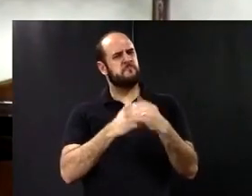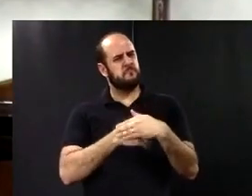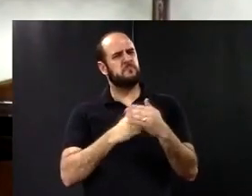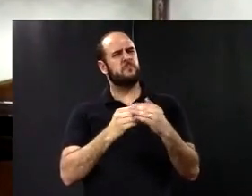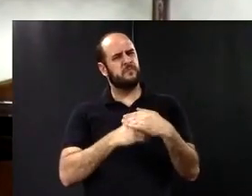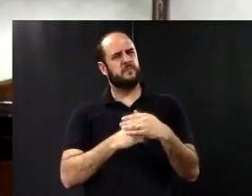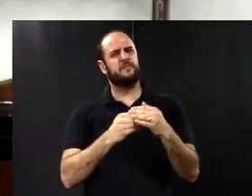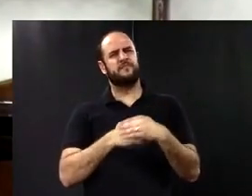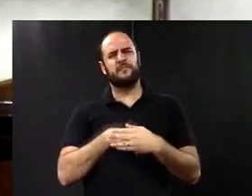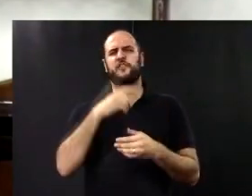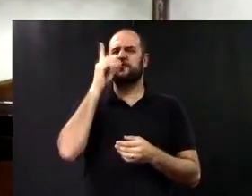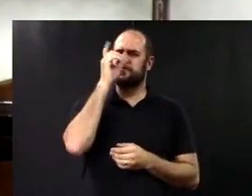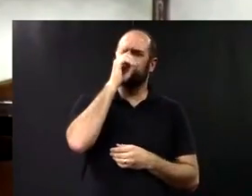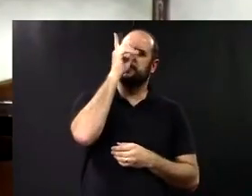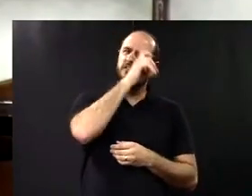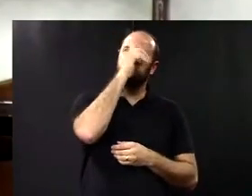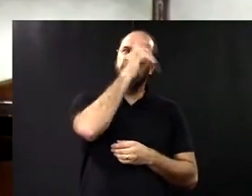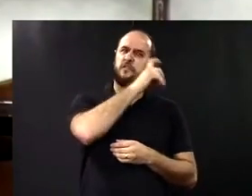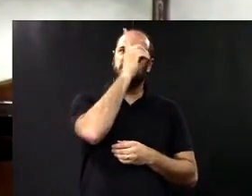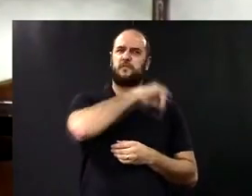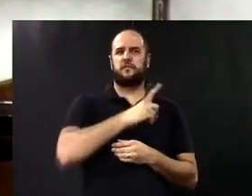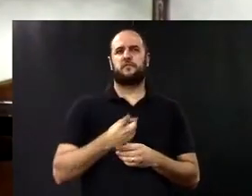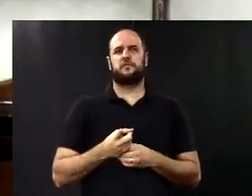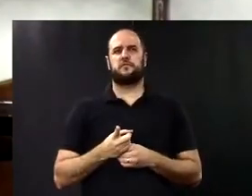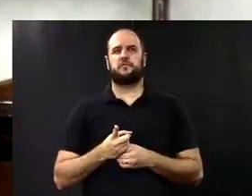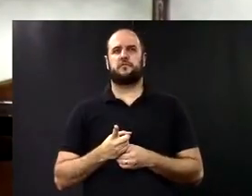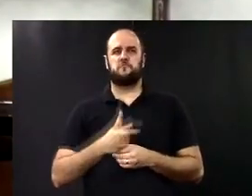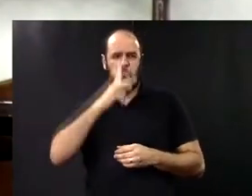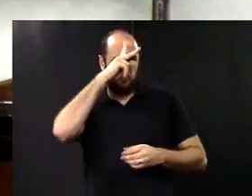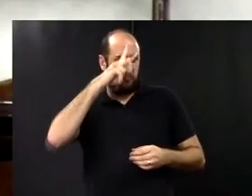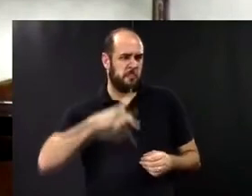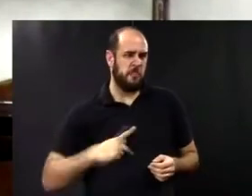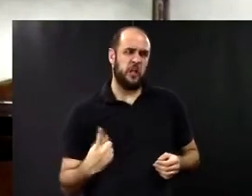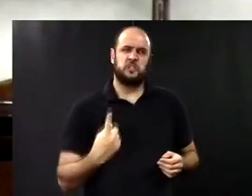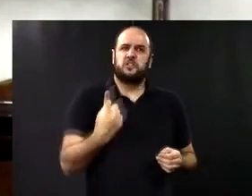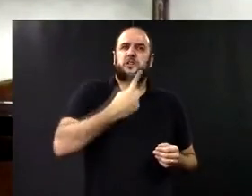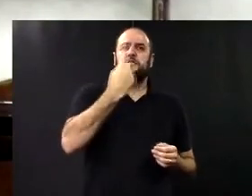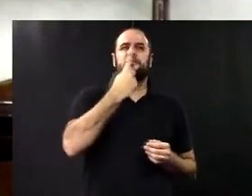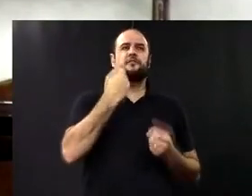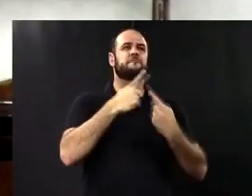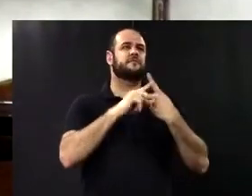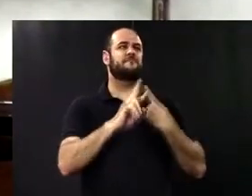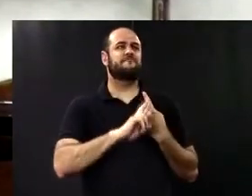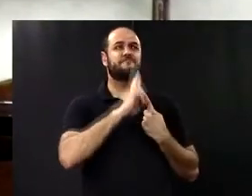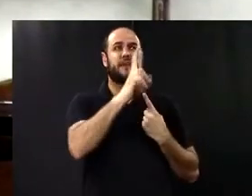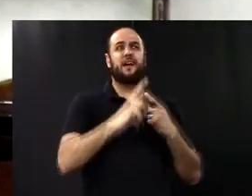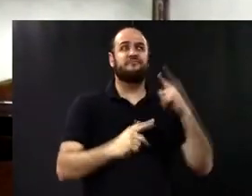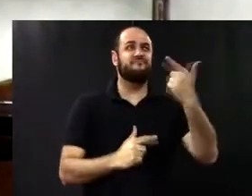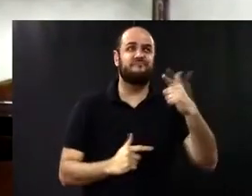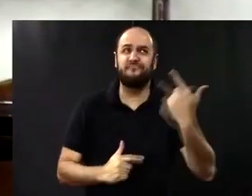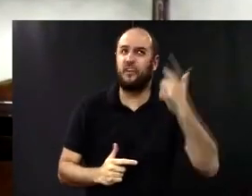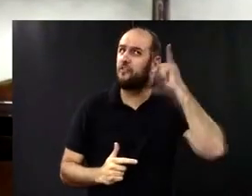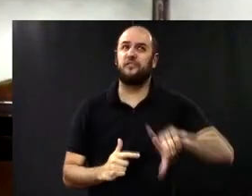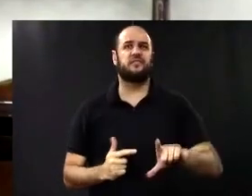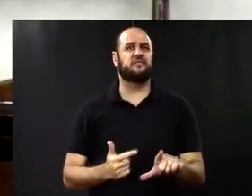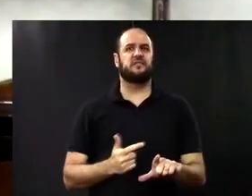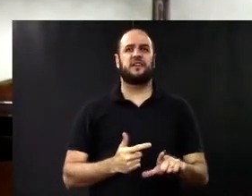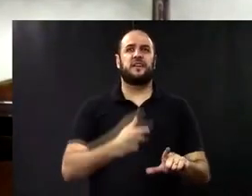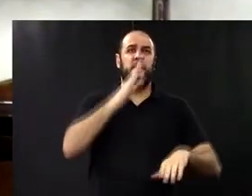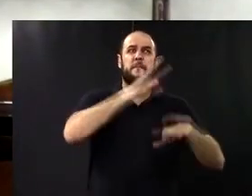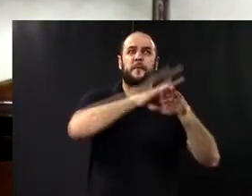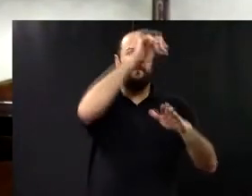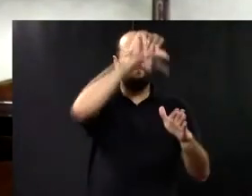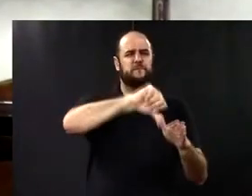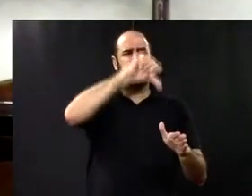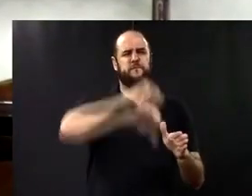vai tentar resolver sozinho, porém o resultado não vai ser bom, você vai se ver cada vez